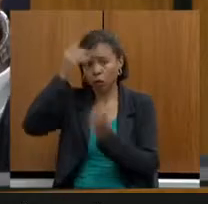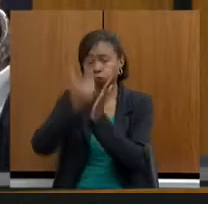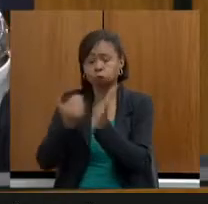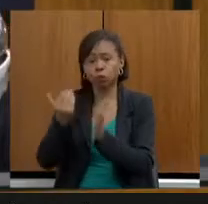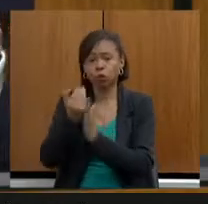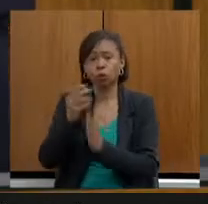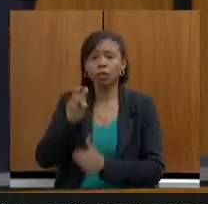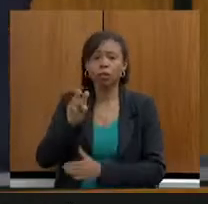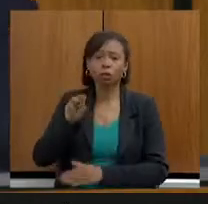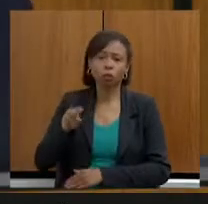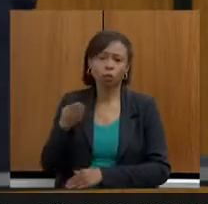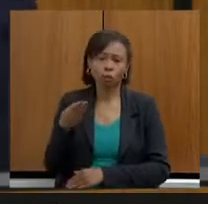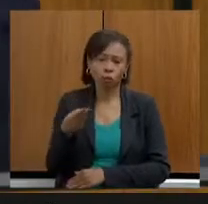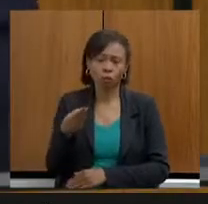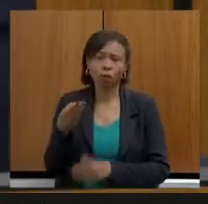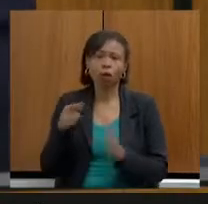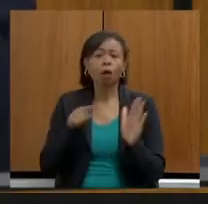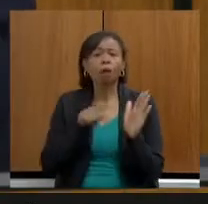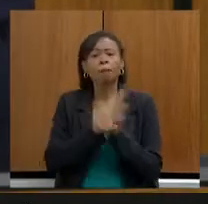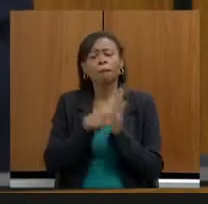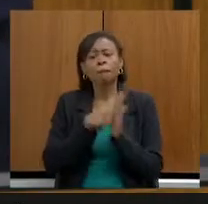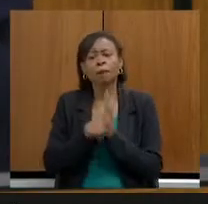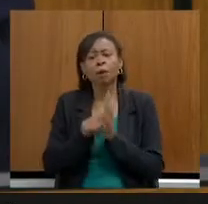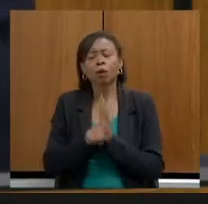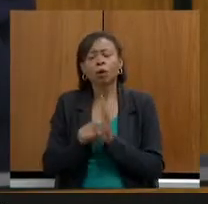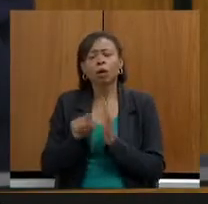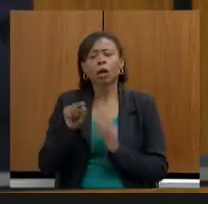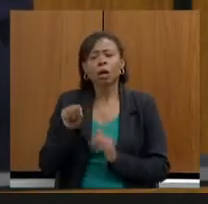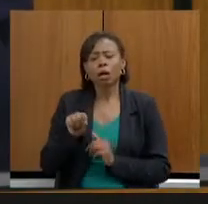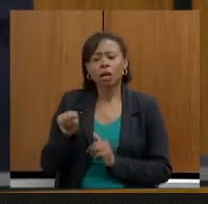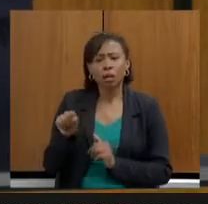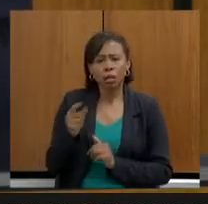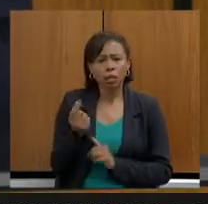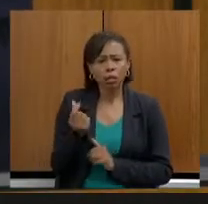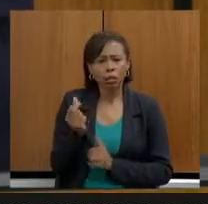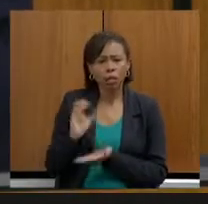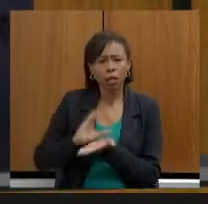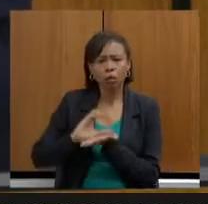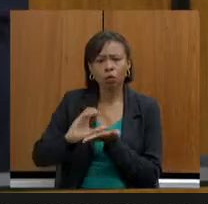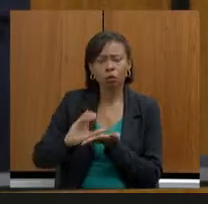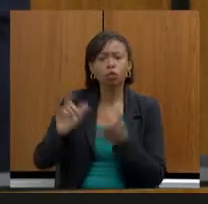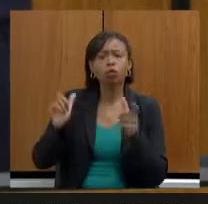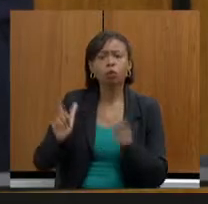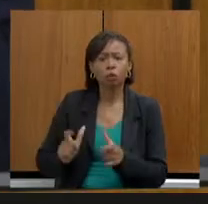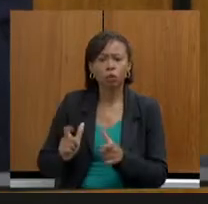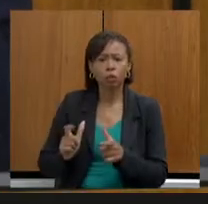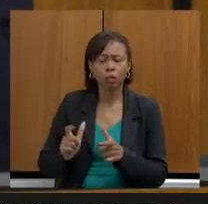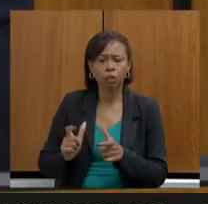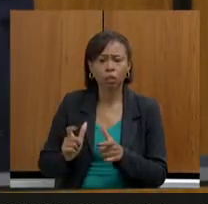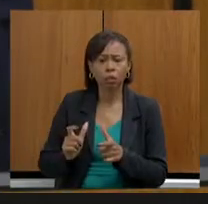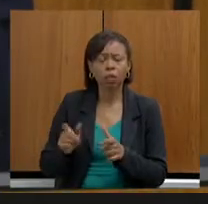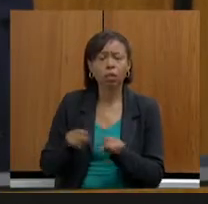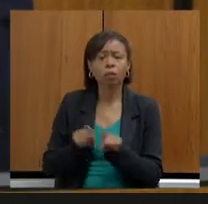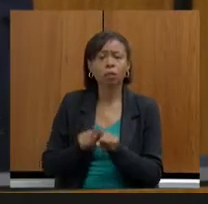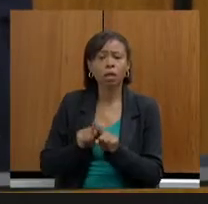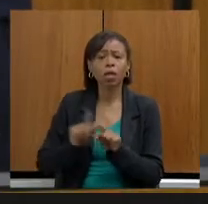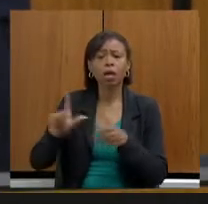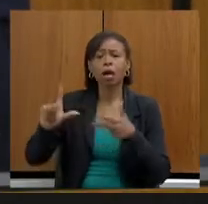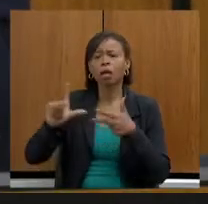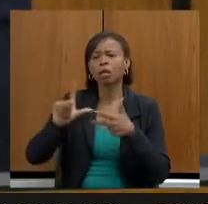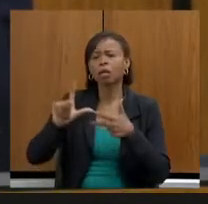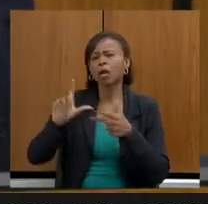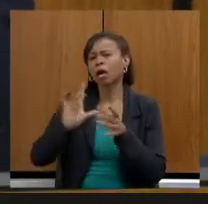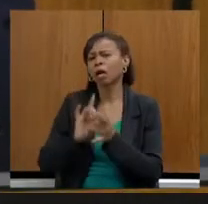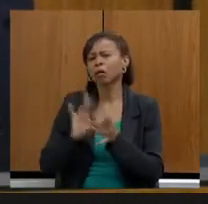nas perguntas são Qual a origem desses recursos Qual a autorização Legislativa